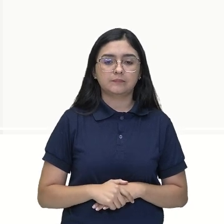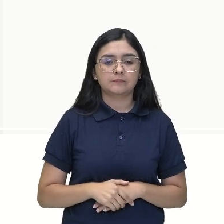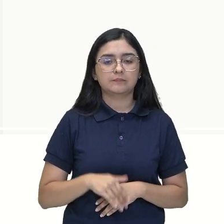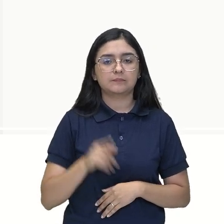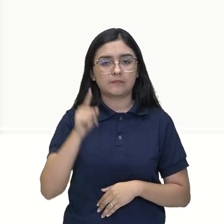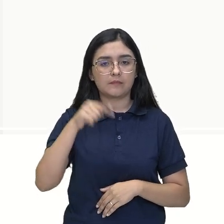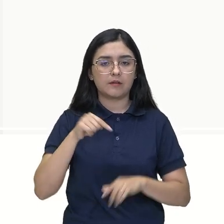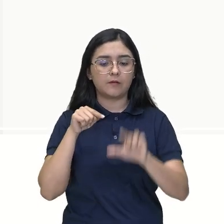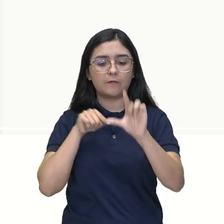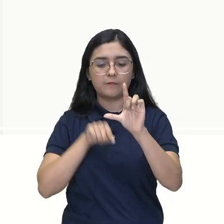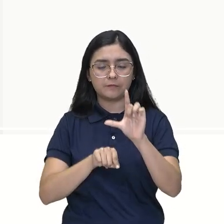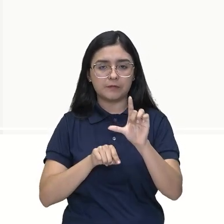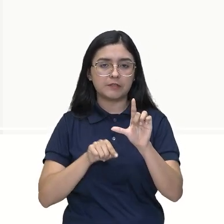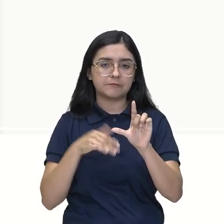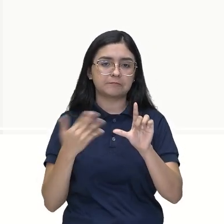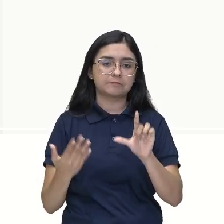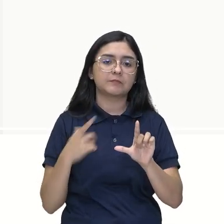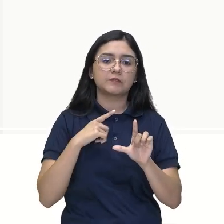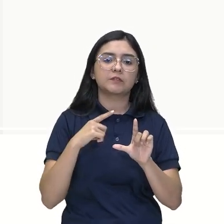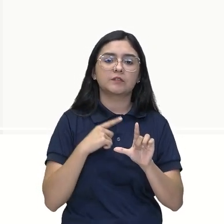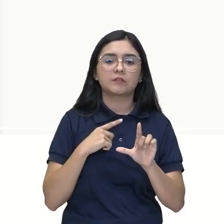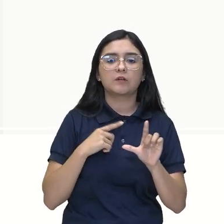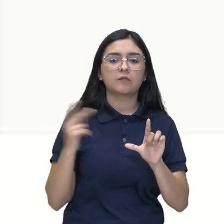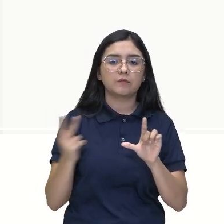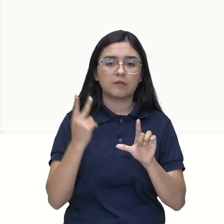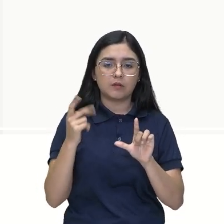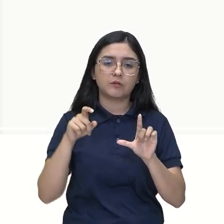vértice. E as coordenadas desse